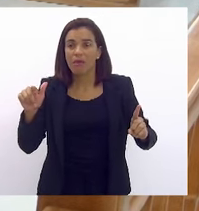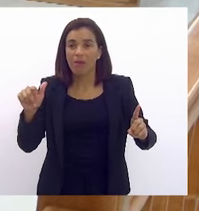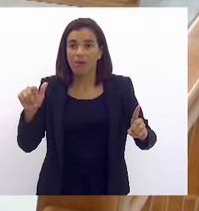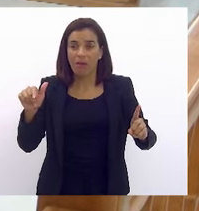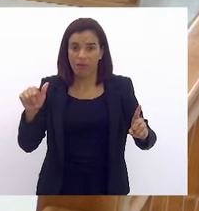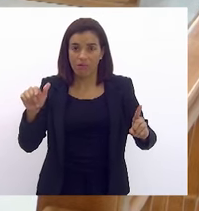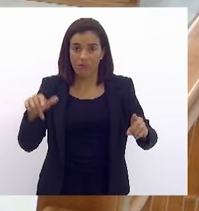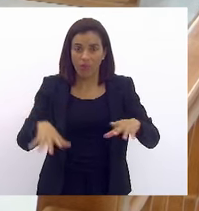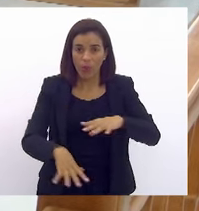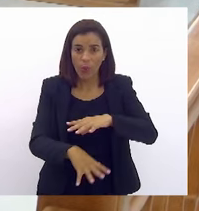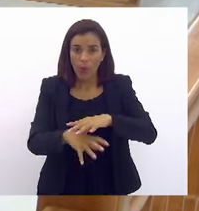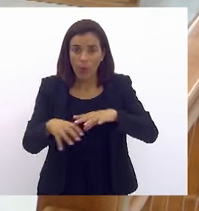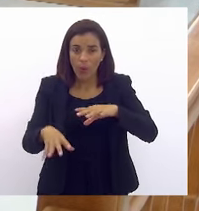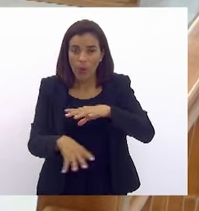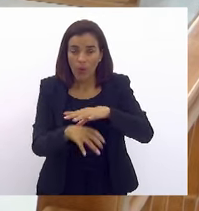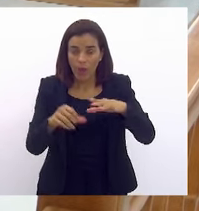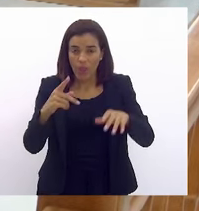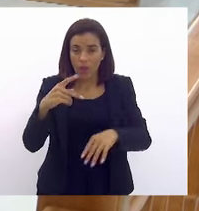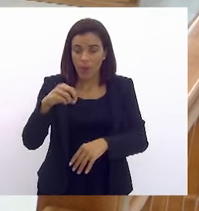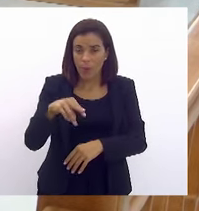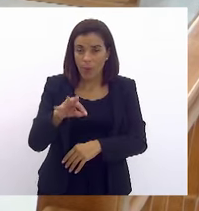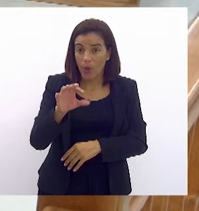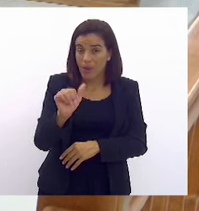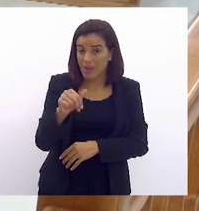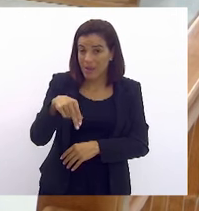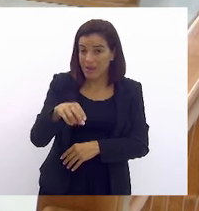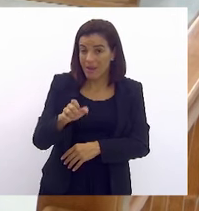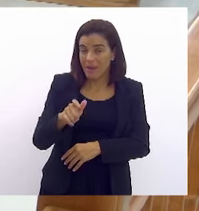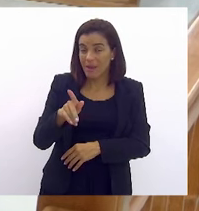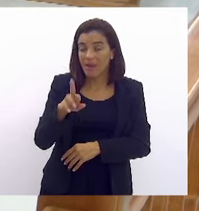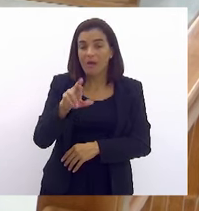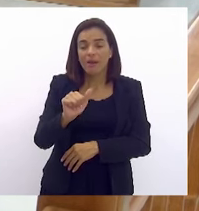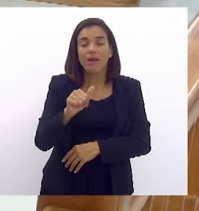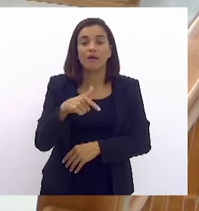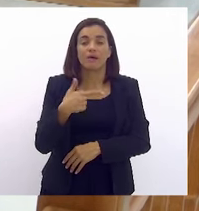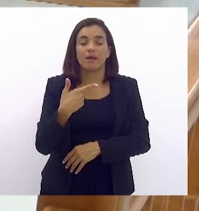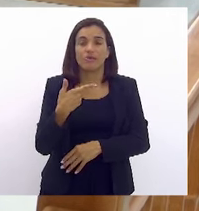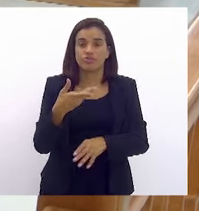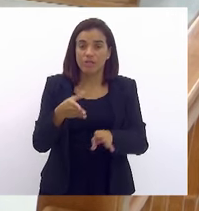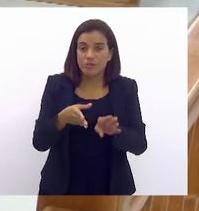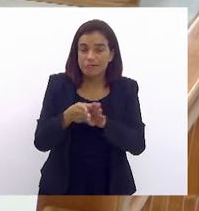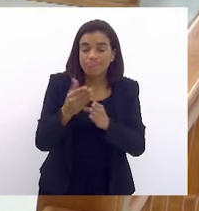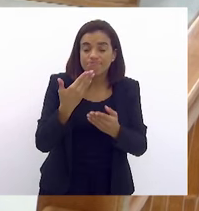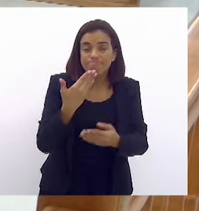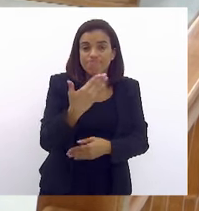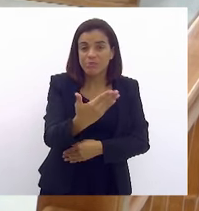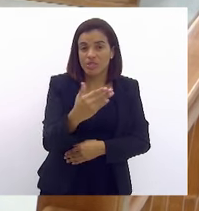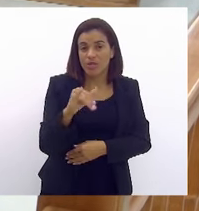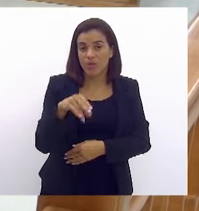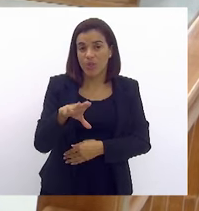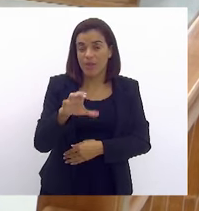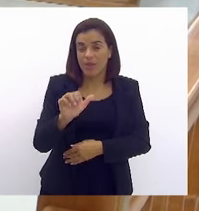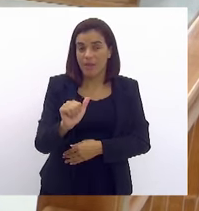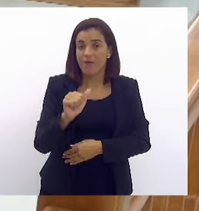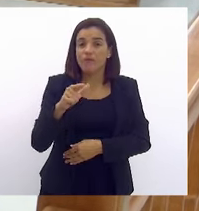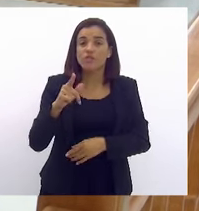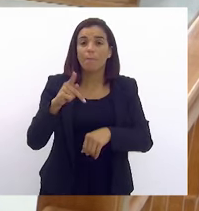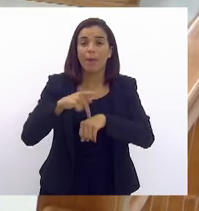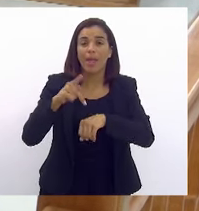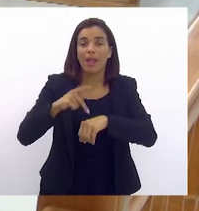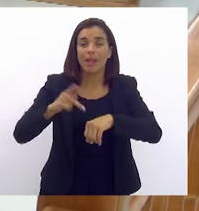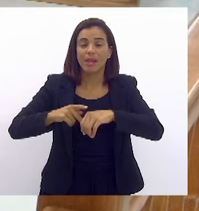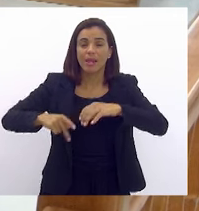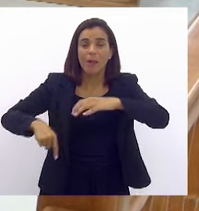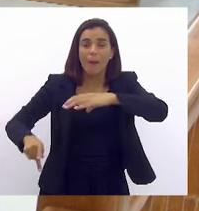foi? Não, lá em Ponta Negra a gente entrou com a indicação aqui, pedindo ao INEA para liberar sobre a catação das pedras só, que